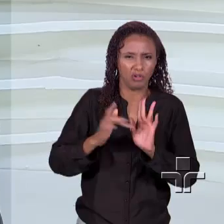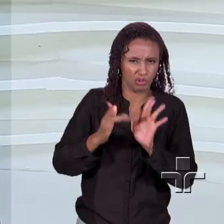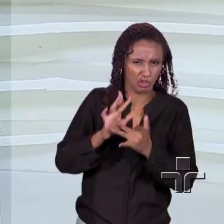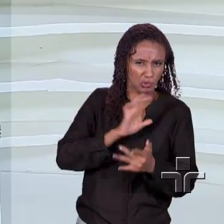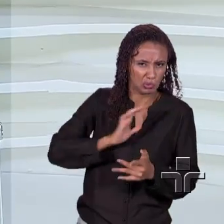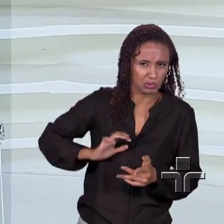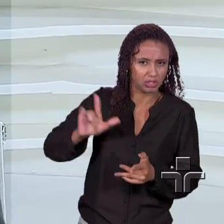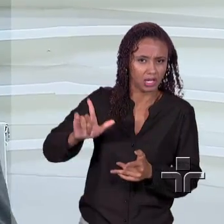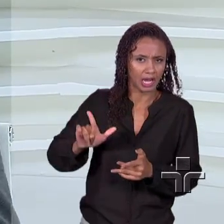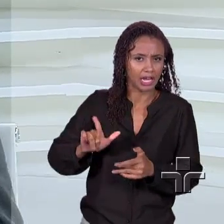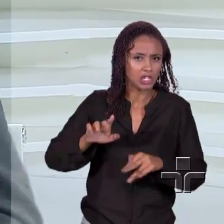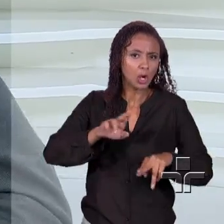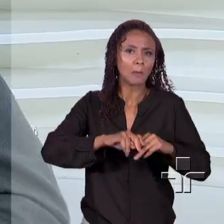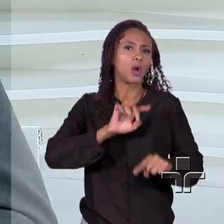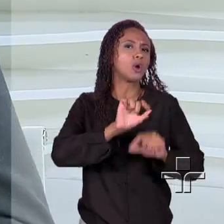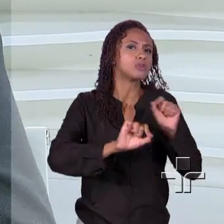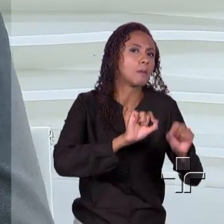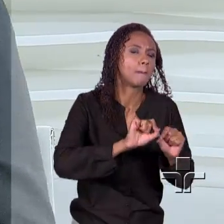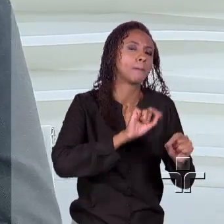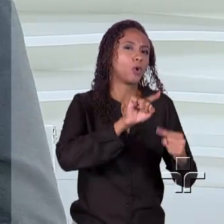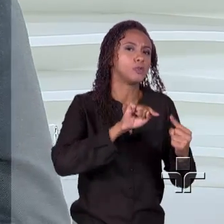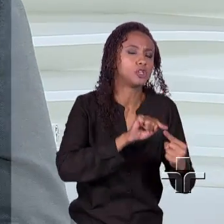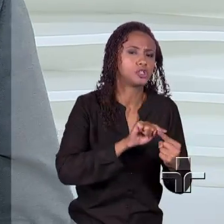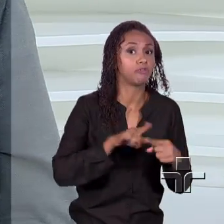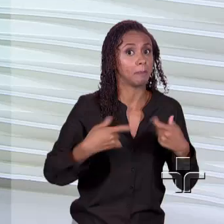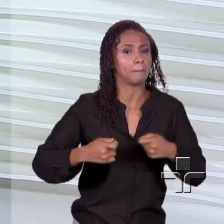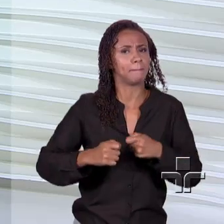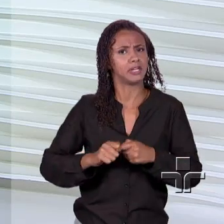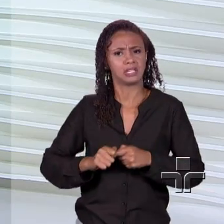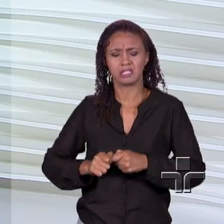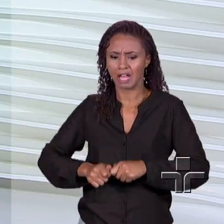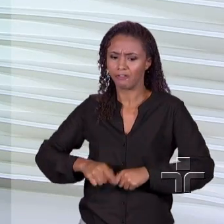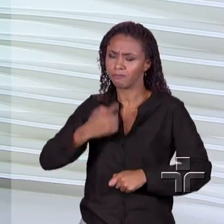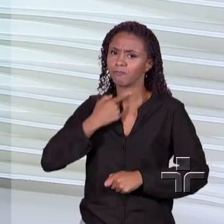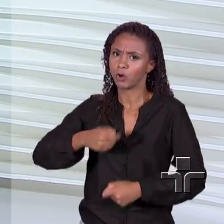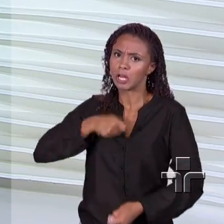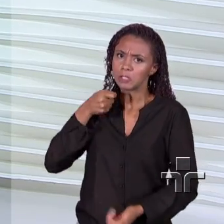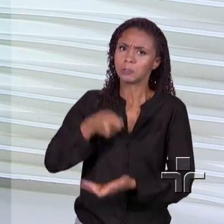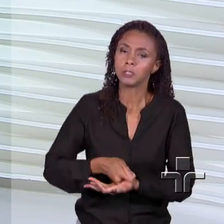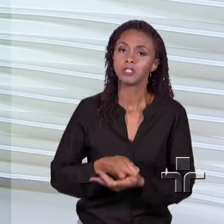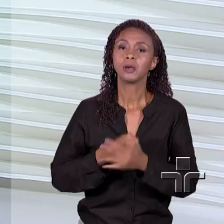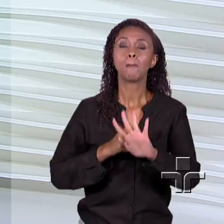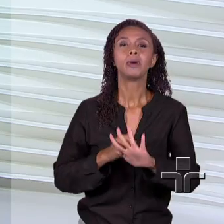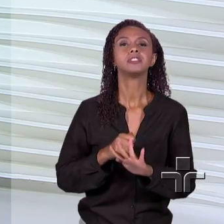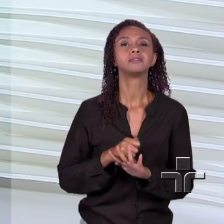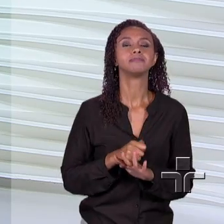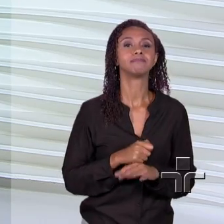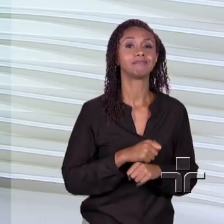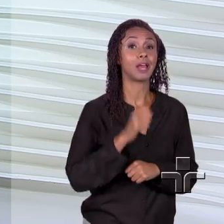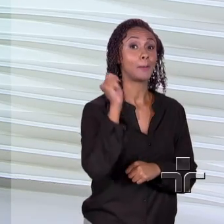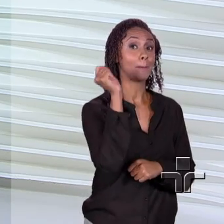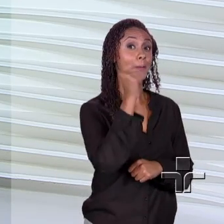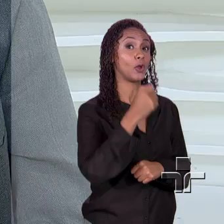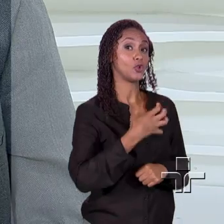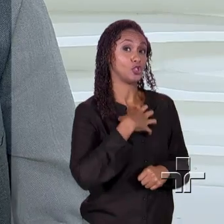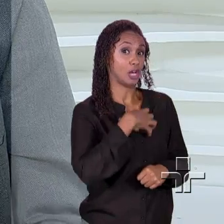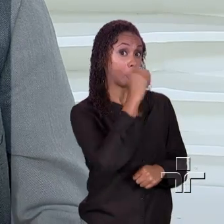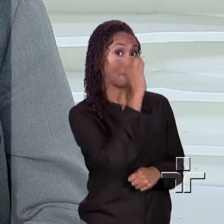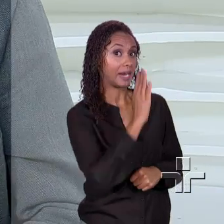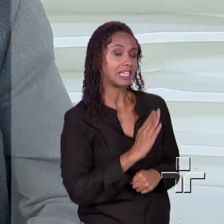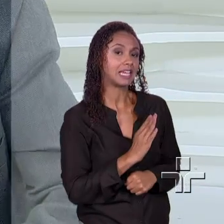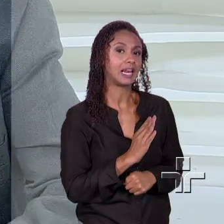muito disposto a lutar, muito viril. E o homossexual, pelo imaginário brasileiro, em geral, é considerado uma